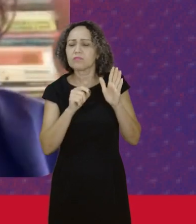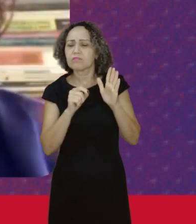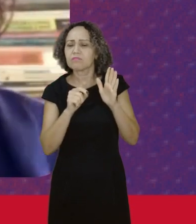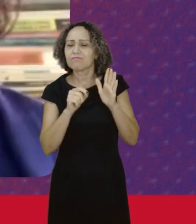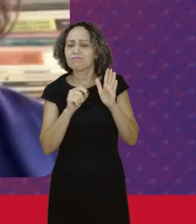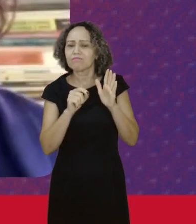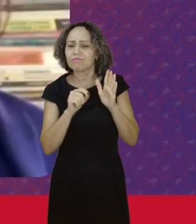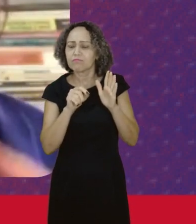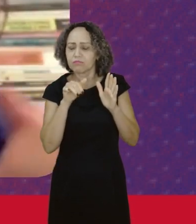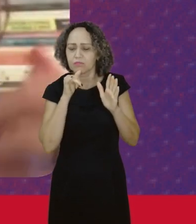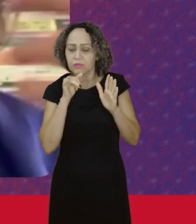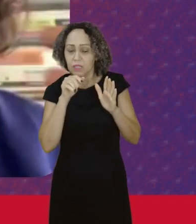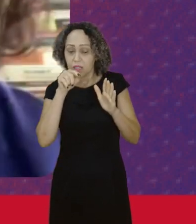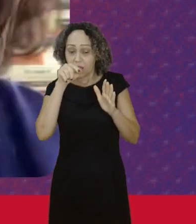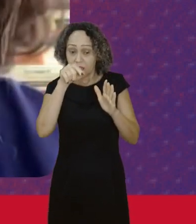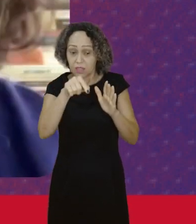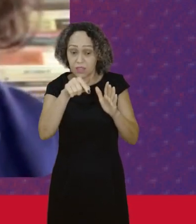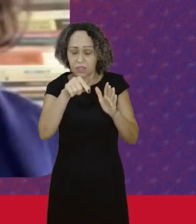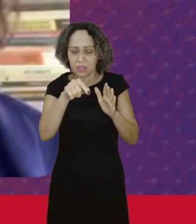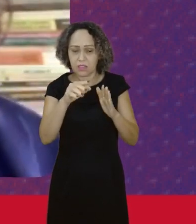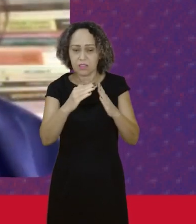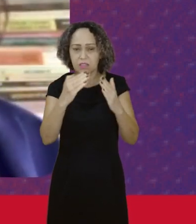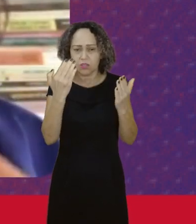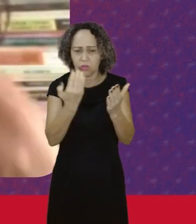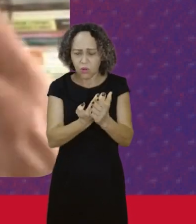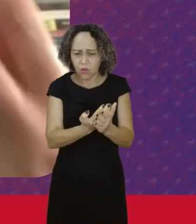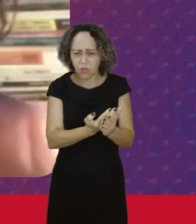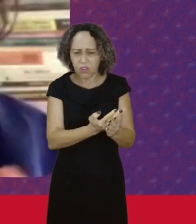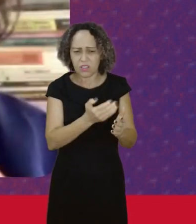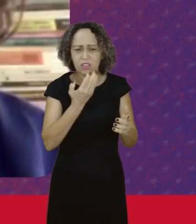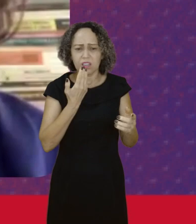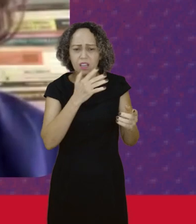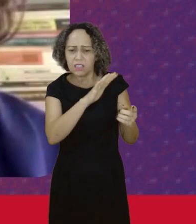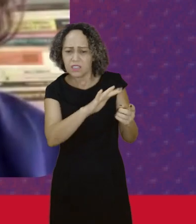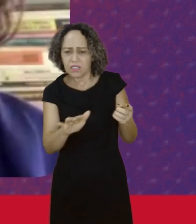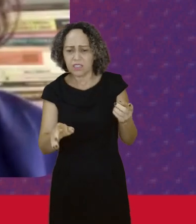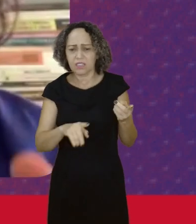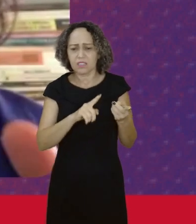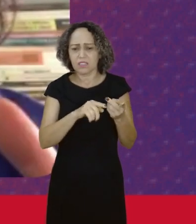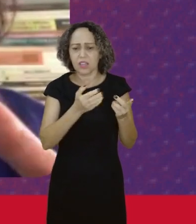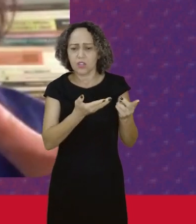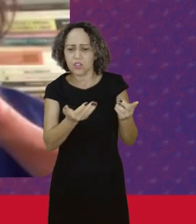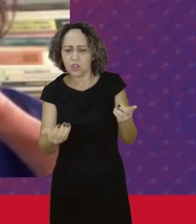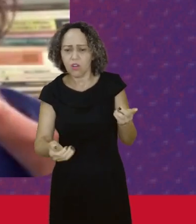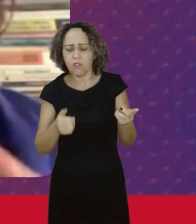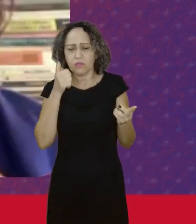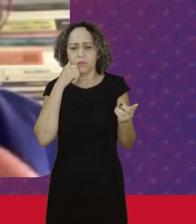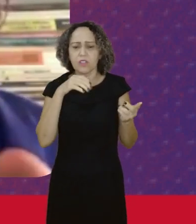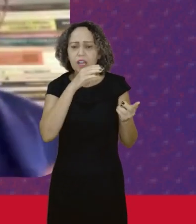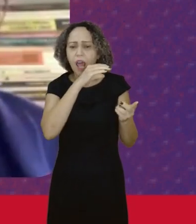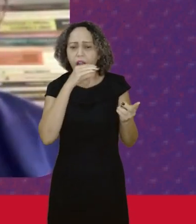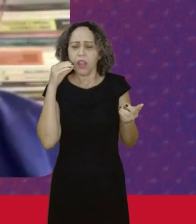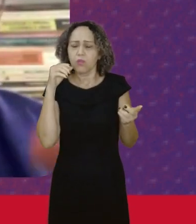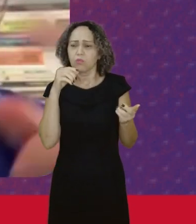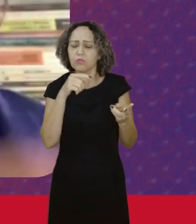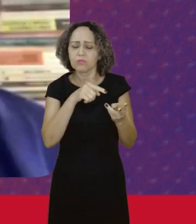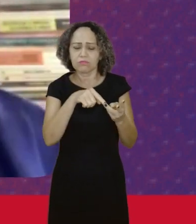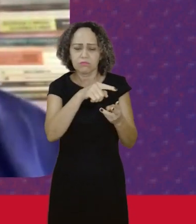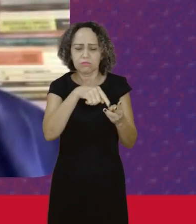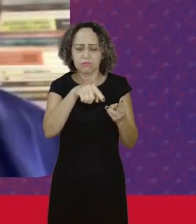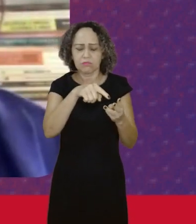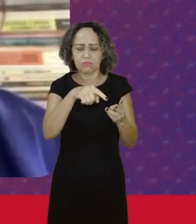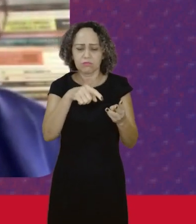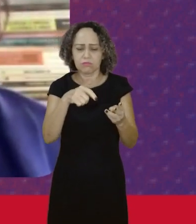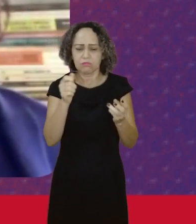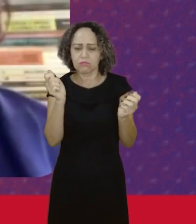que reúne as crianças, reúne as jovens, reúne as mulheres adultas, possa conversar